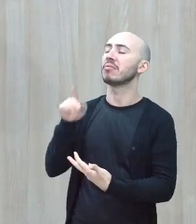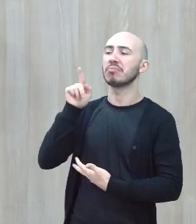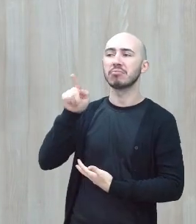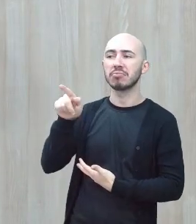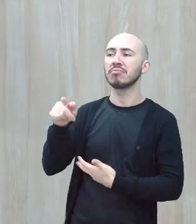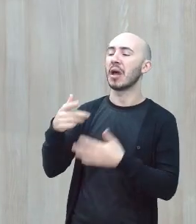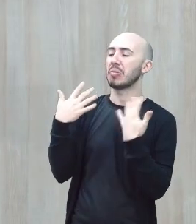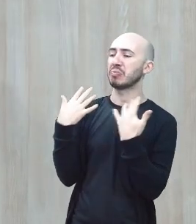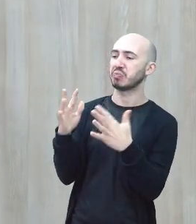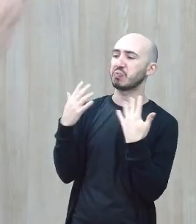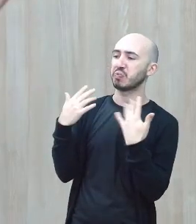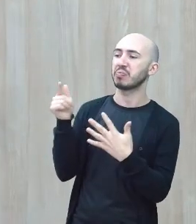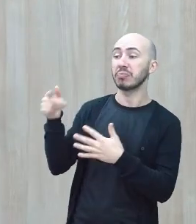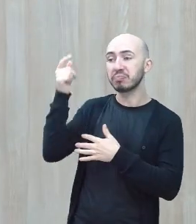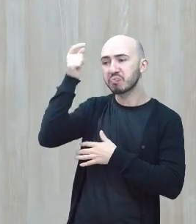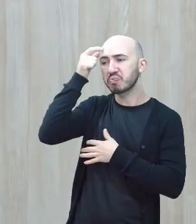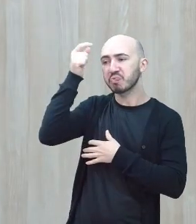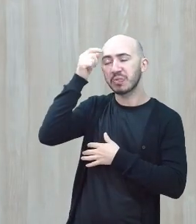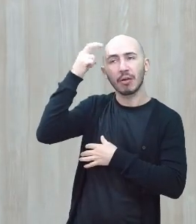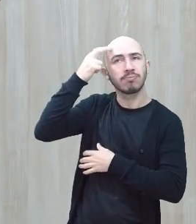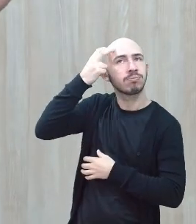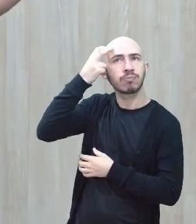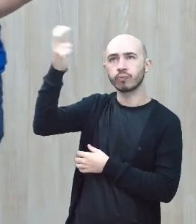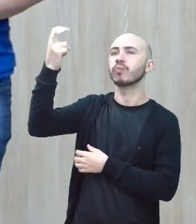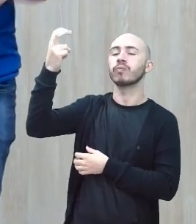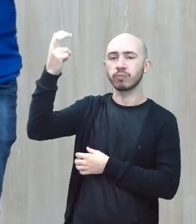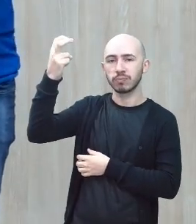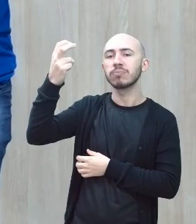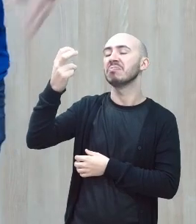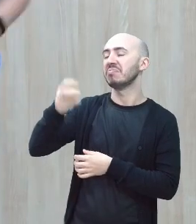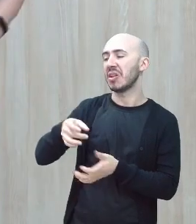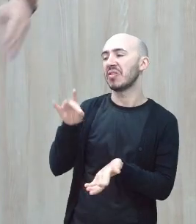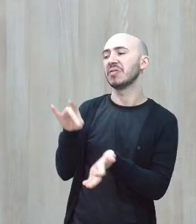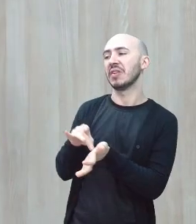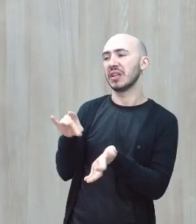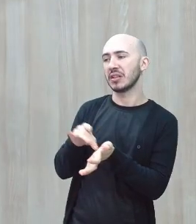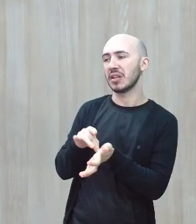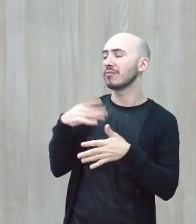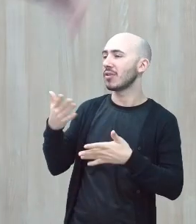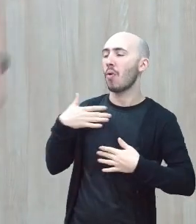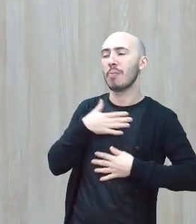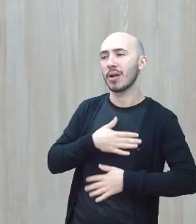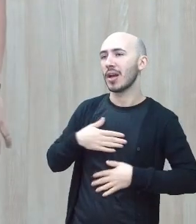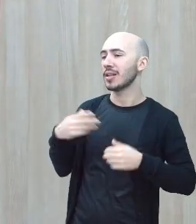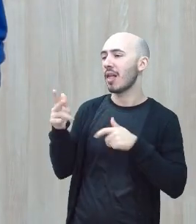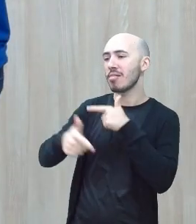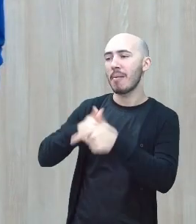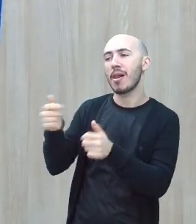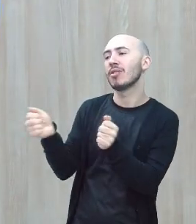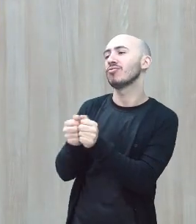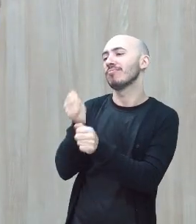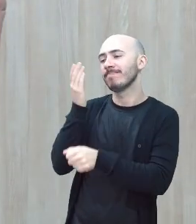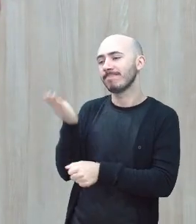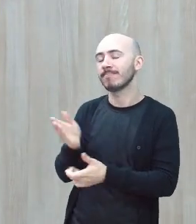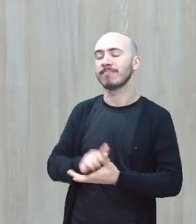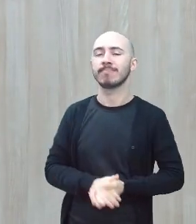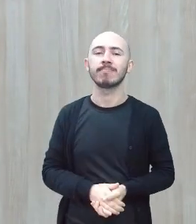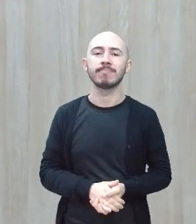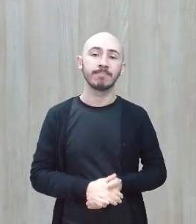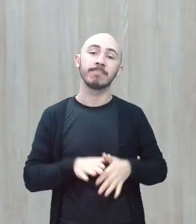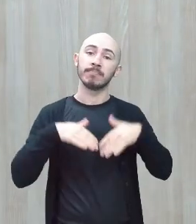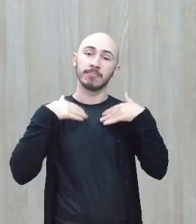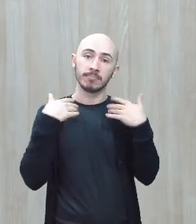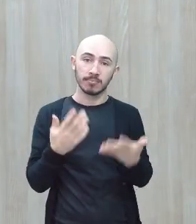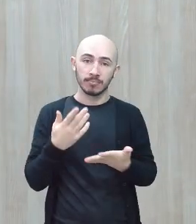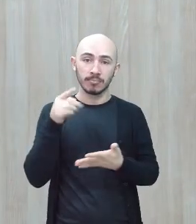menino, ela brilha de um jeito que é difícil de alcançar. É um prazer trabalhar do lado desse cara. Então, ó, tá aqui.